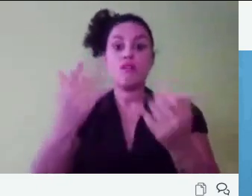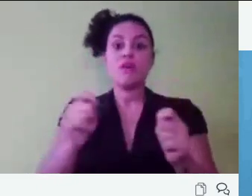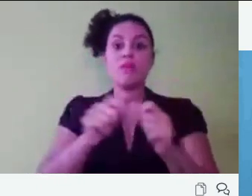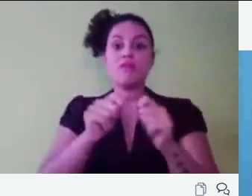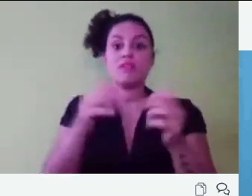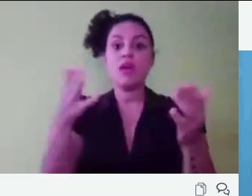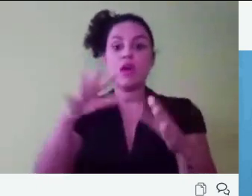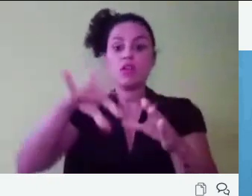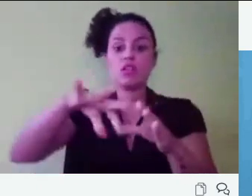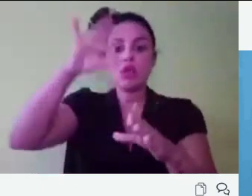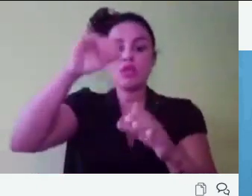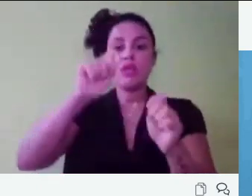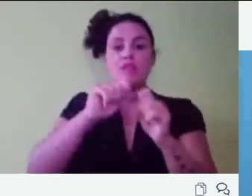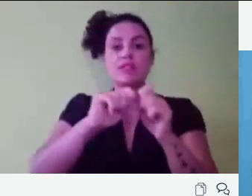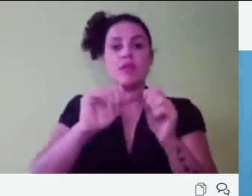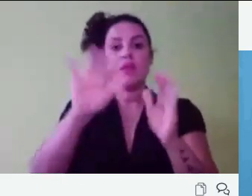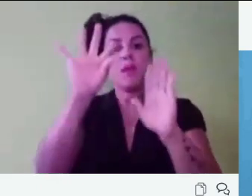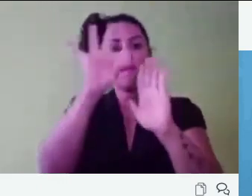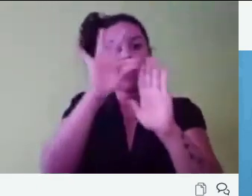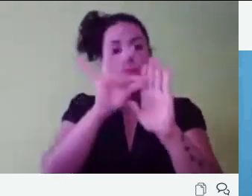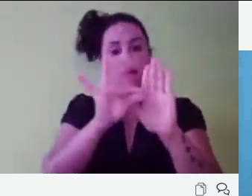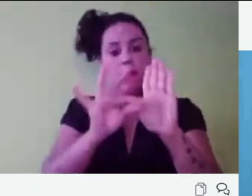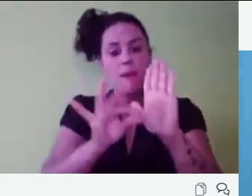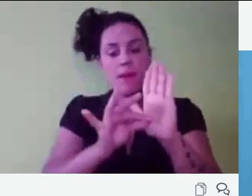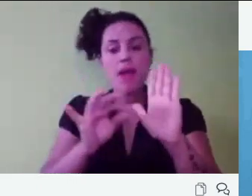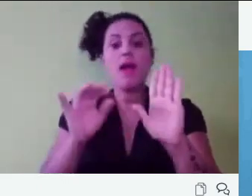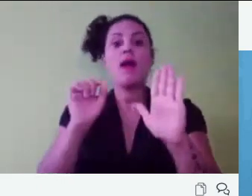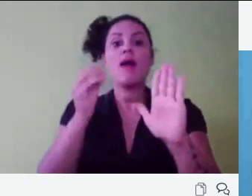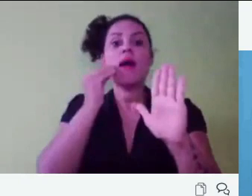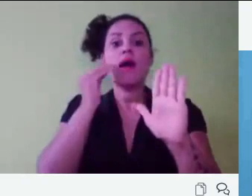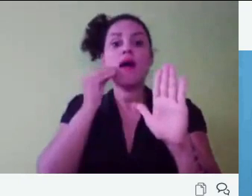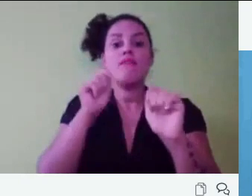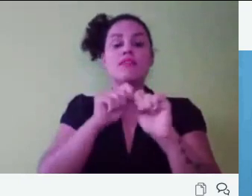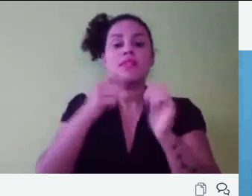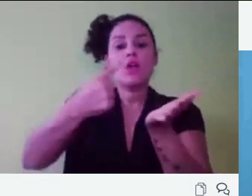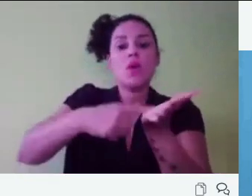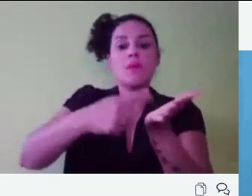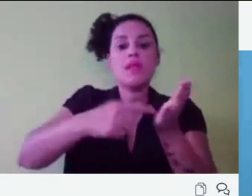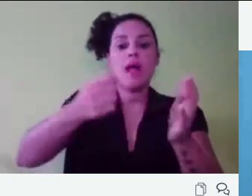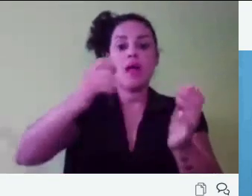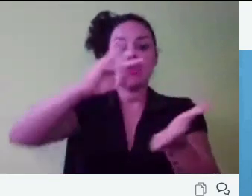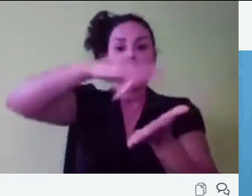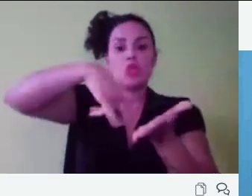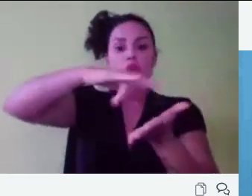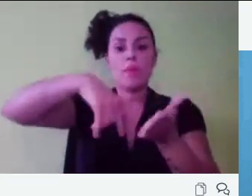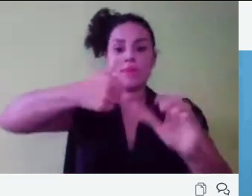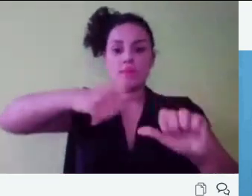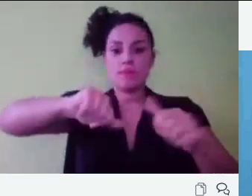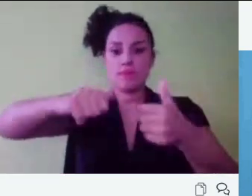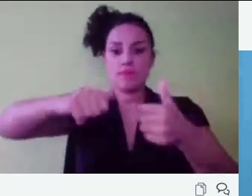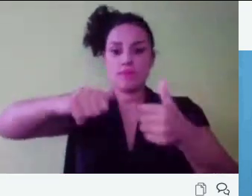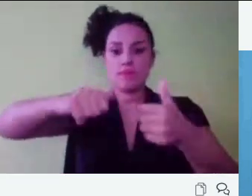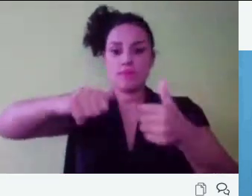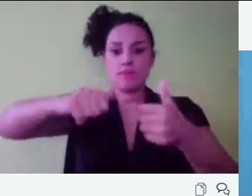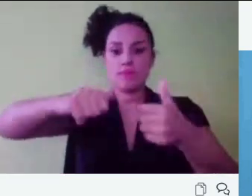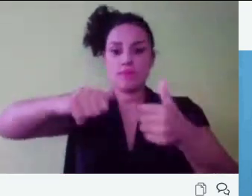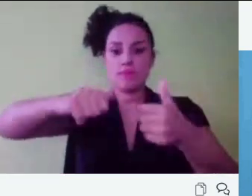para a realização da análise da sua documentação. Cada candidato recebeu um número para a participação do